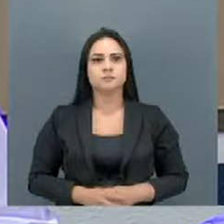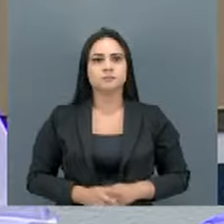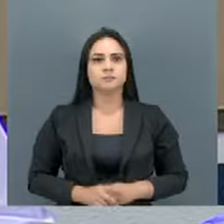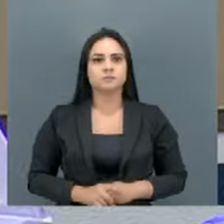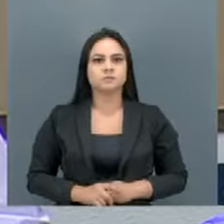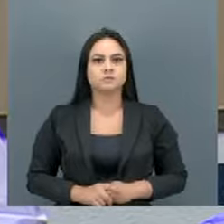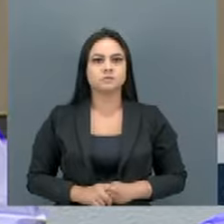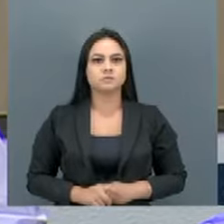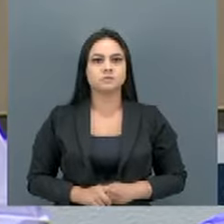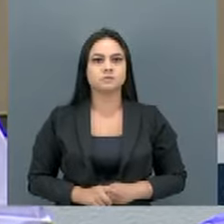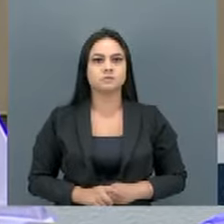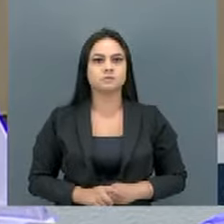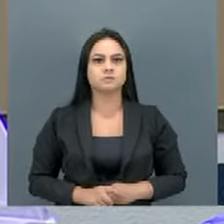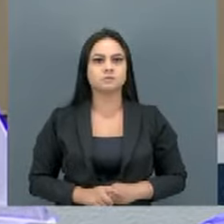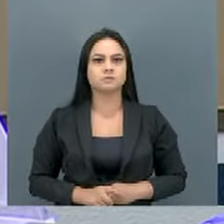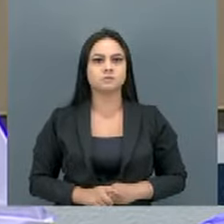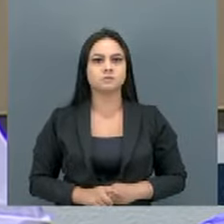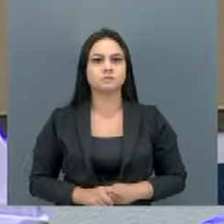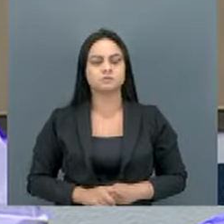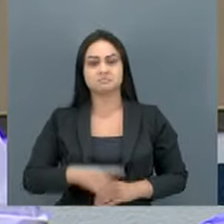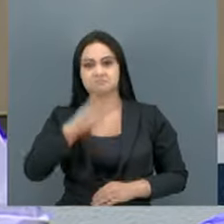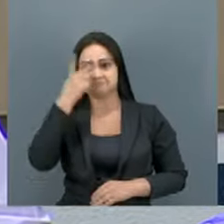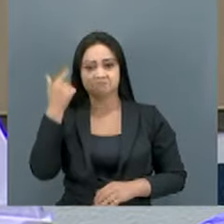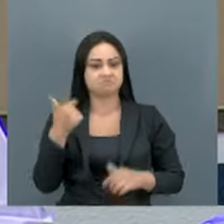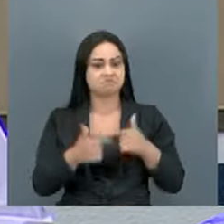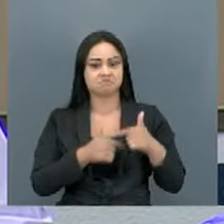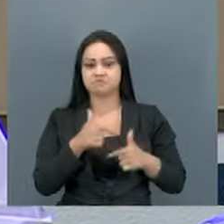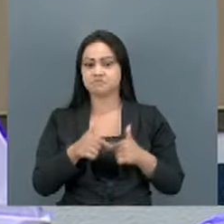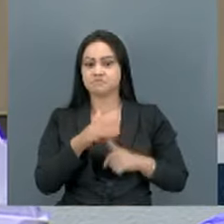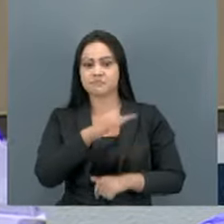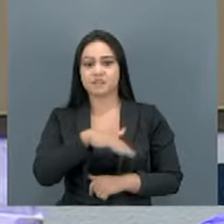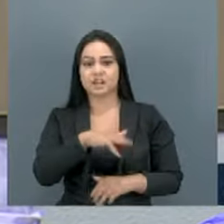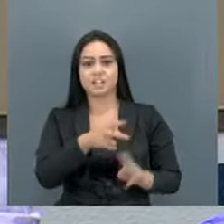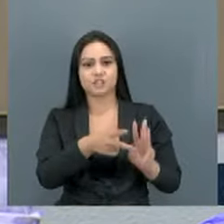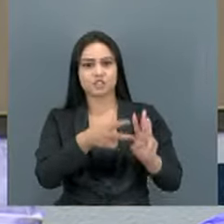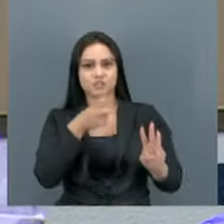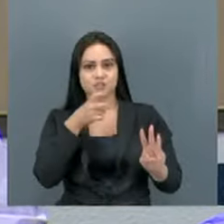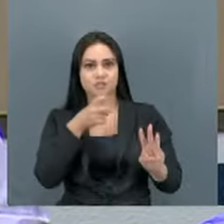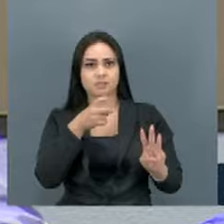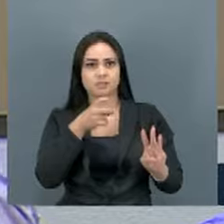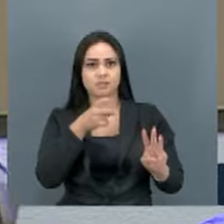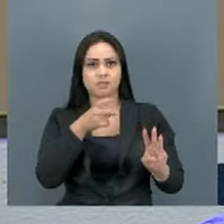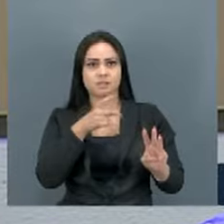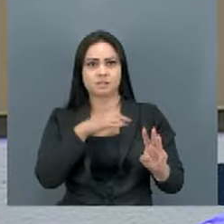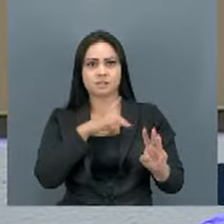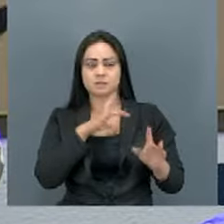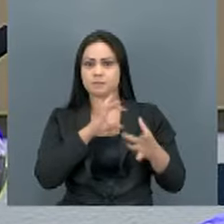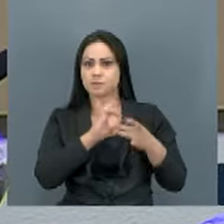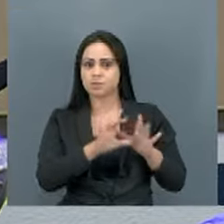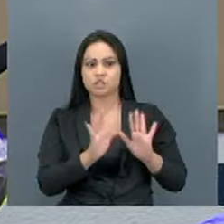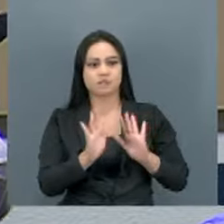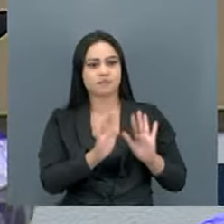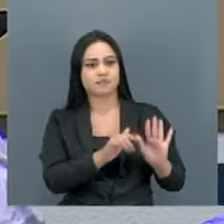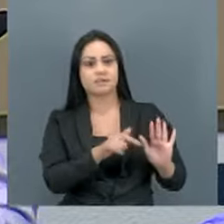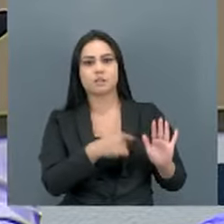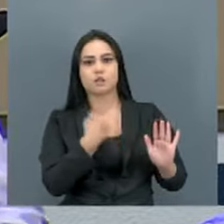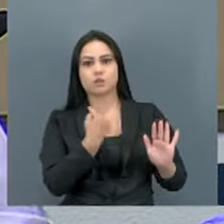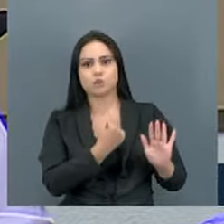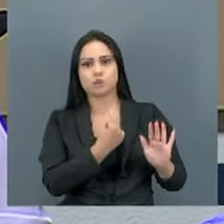Agora, quem não trabalha dentro das áreas indígenas, pode deixar dele, né? Nós